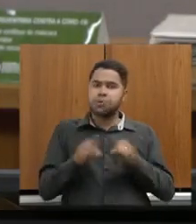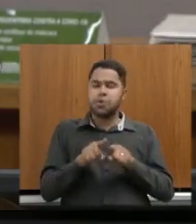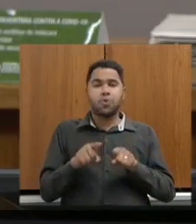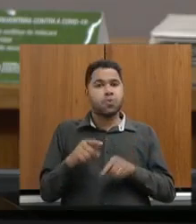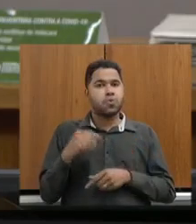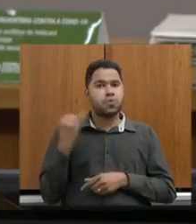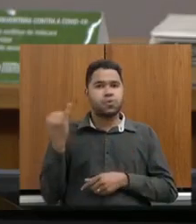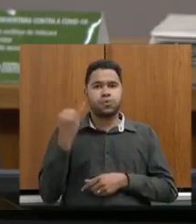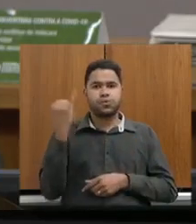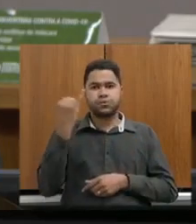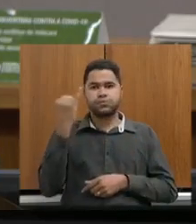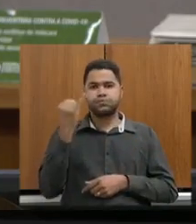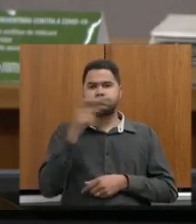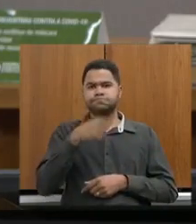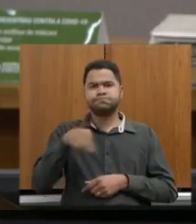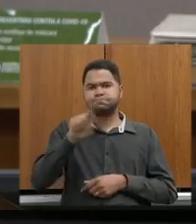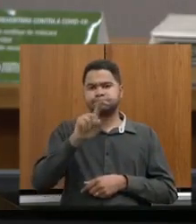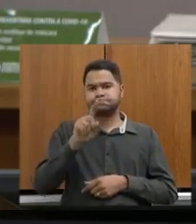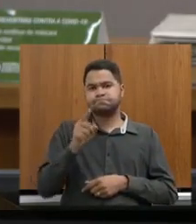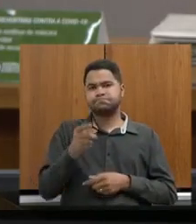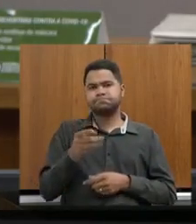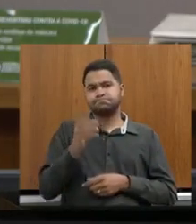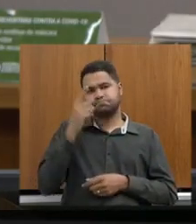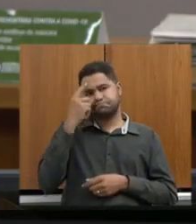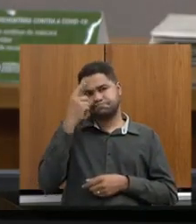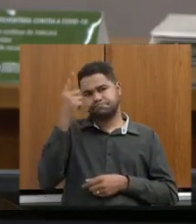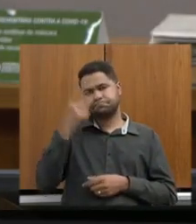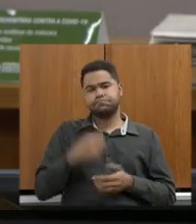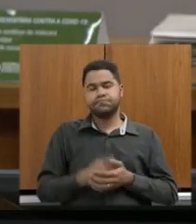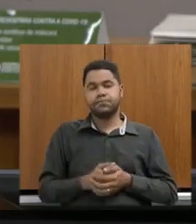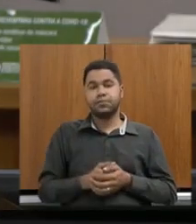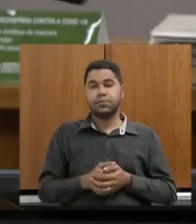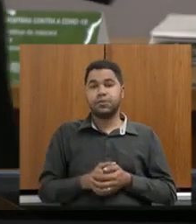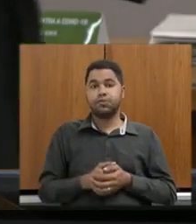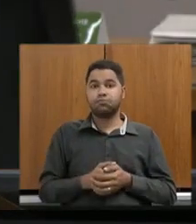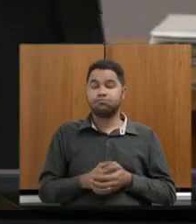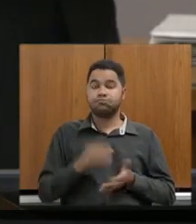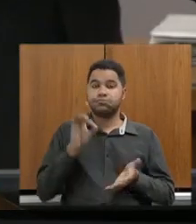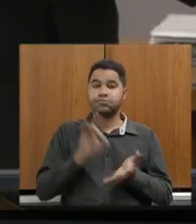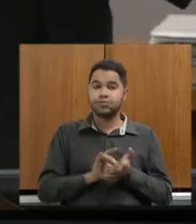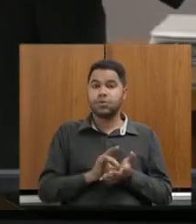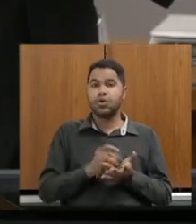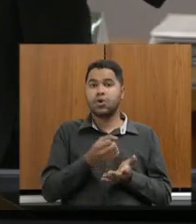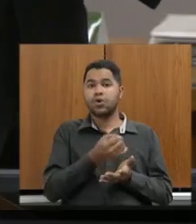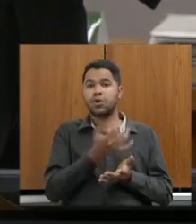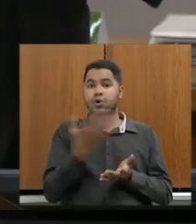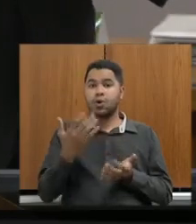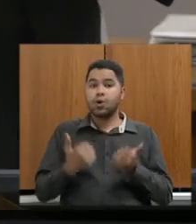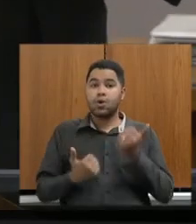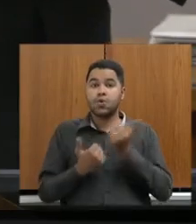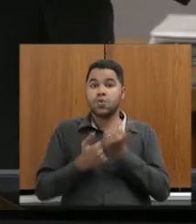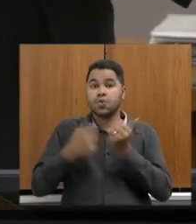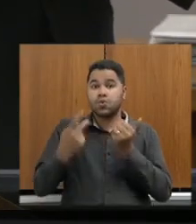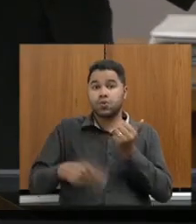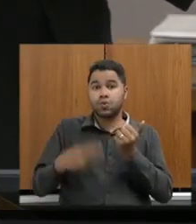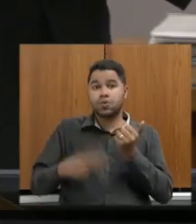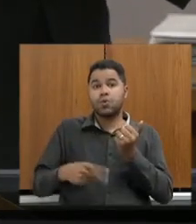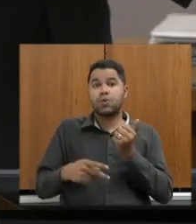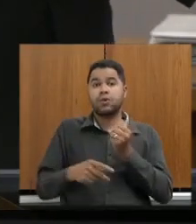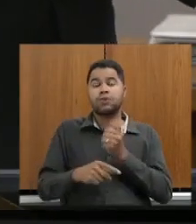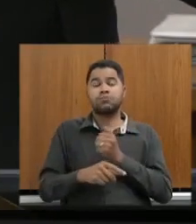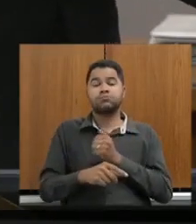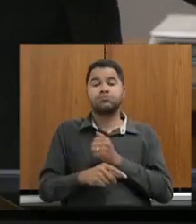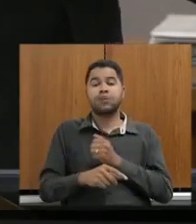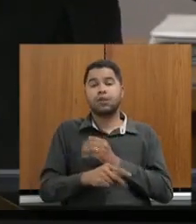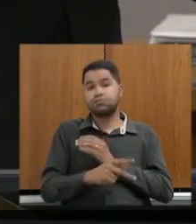históricas só para ter uma ideia nós tivemos uma hora realmente volume de recurso da história da Polícia Civil